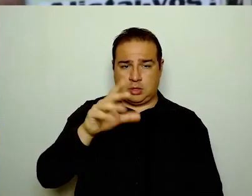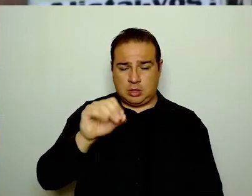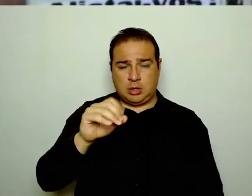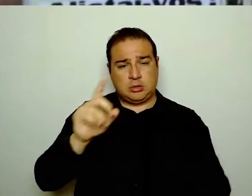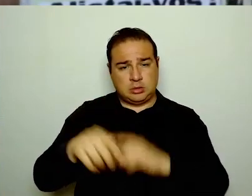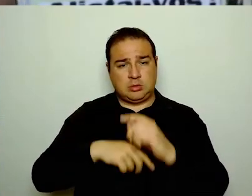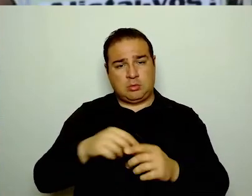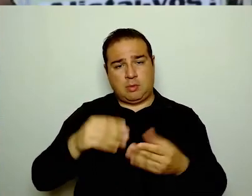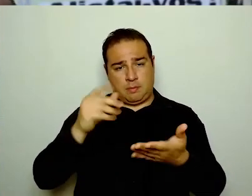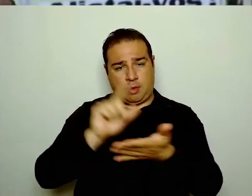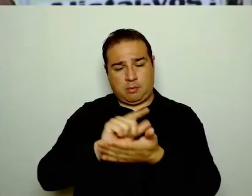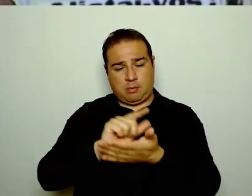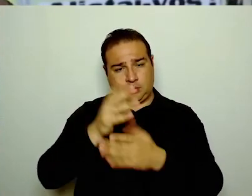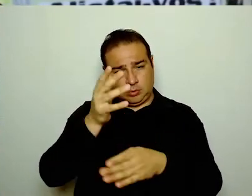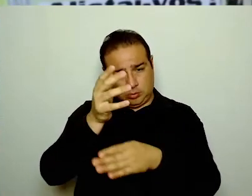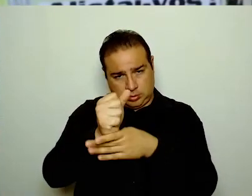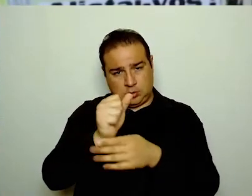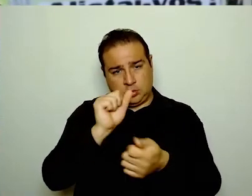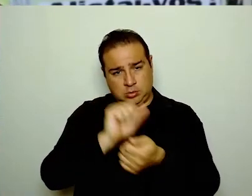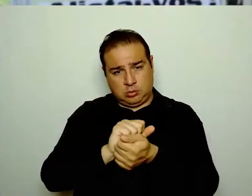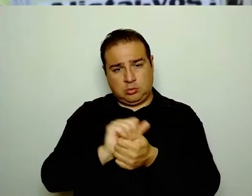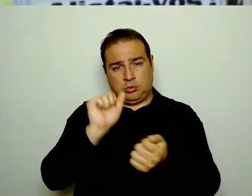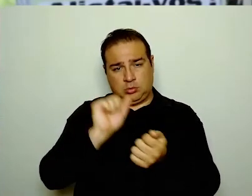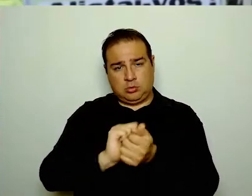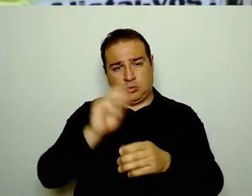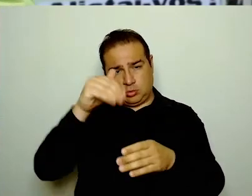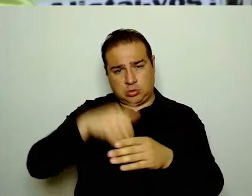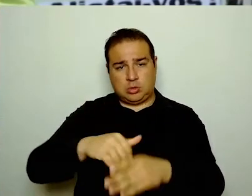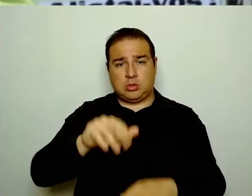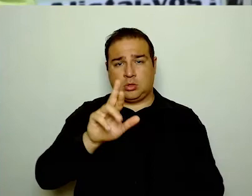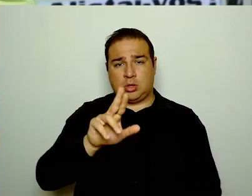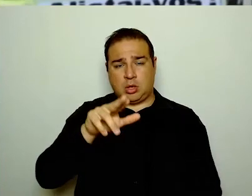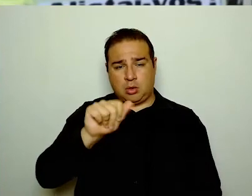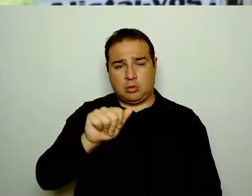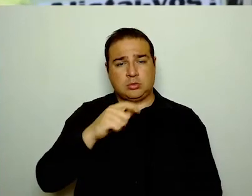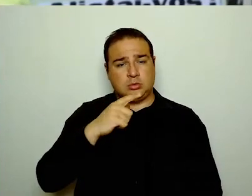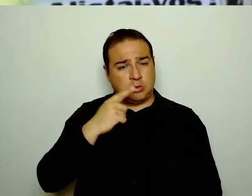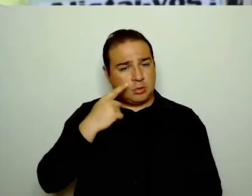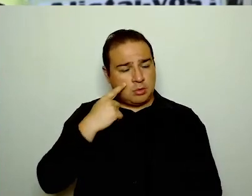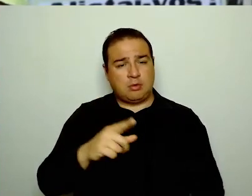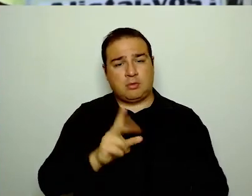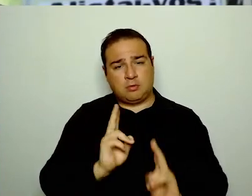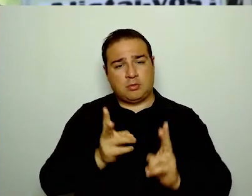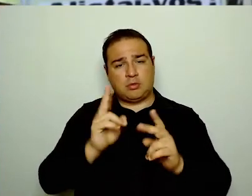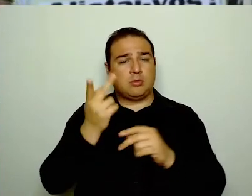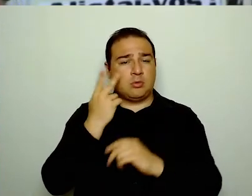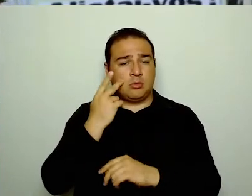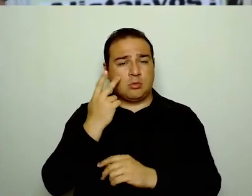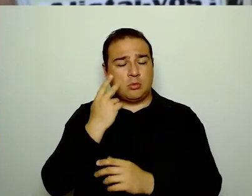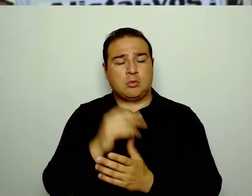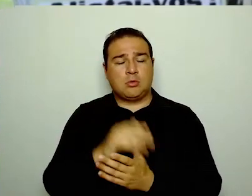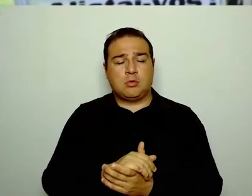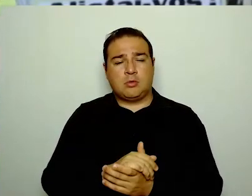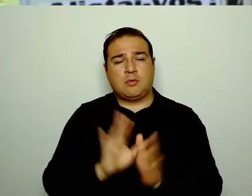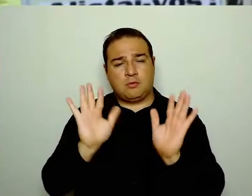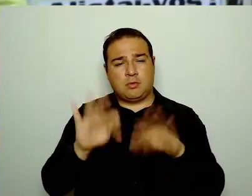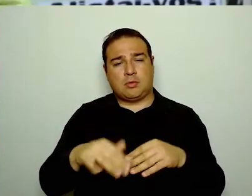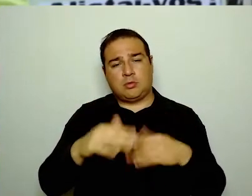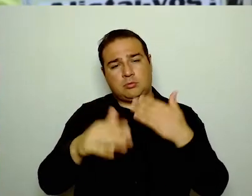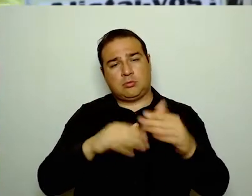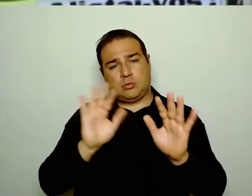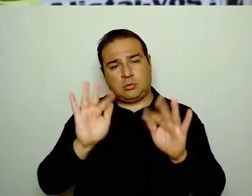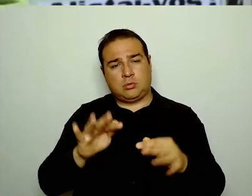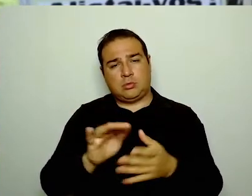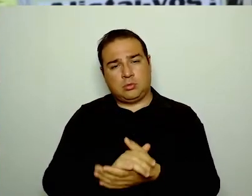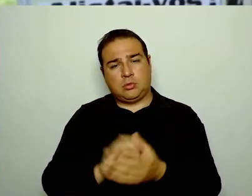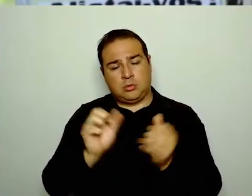impugnação. Depois, esse envelope seria lacrado e colocado dentro da urna, e essa urna seguiria normalmente